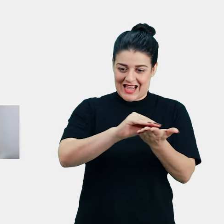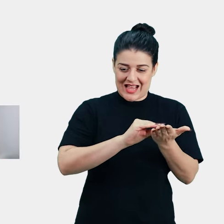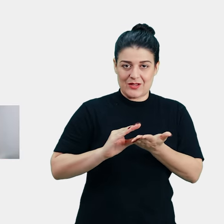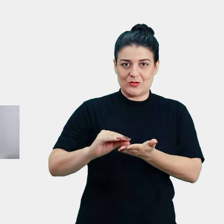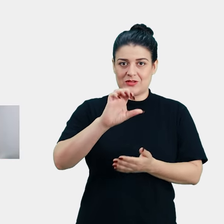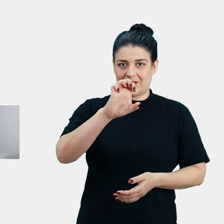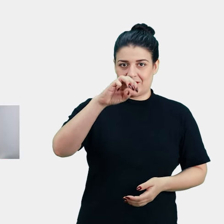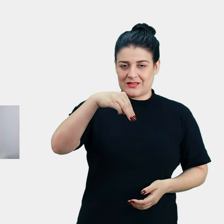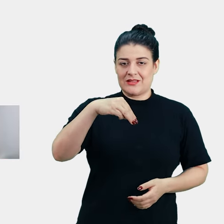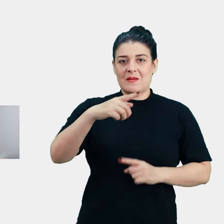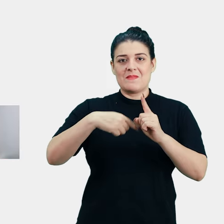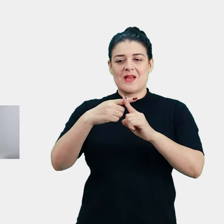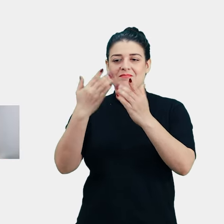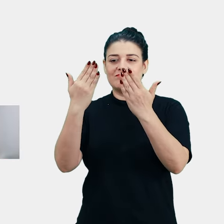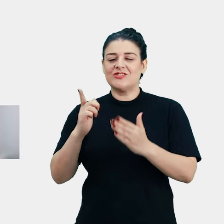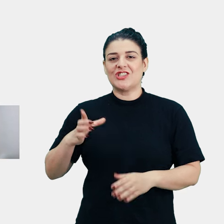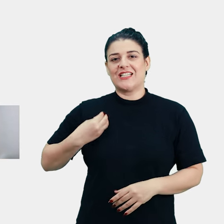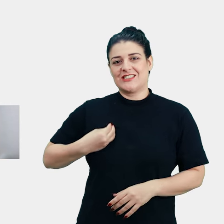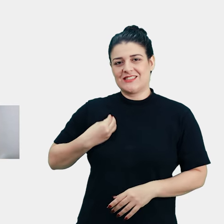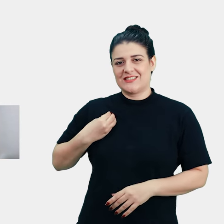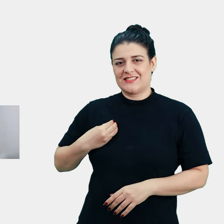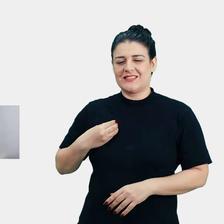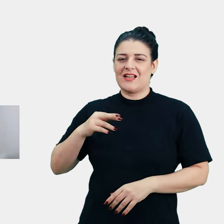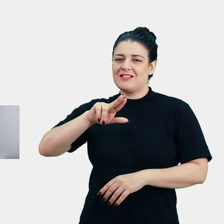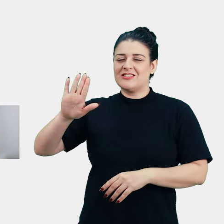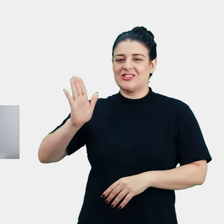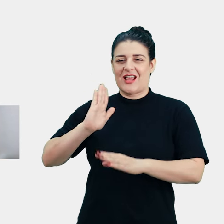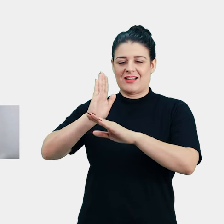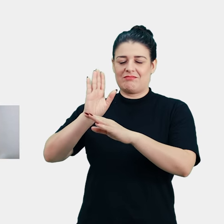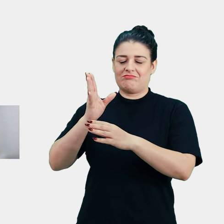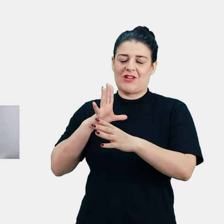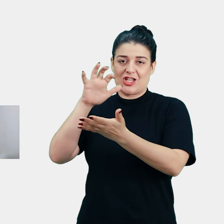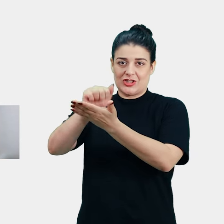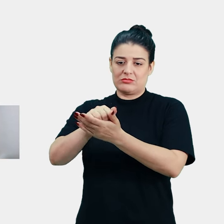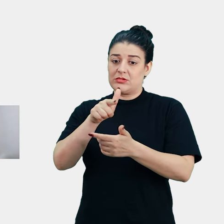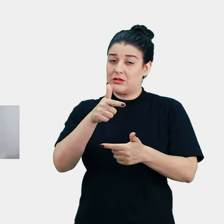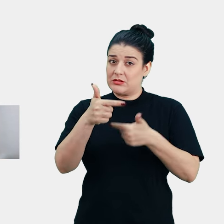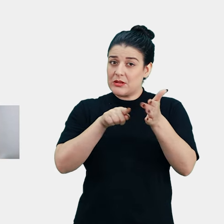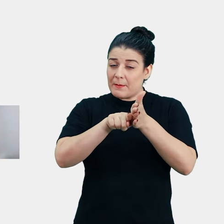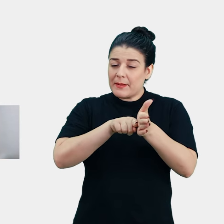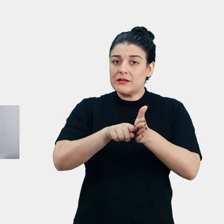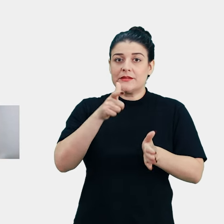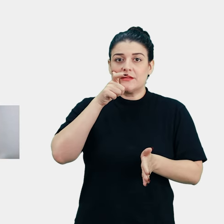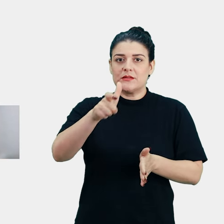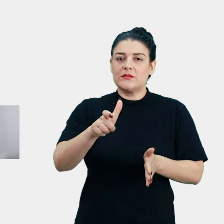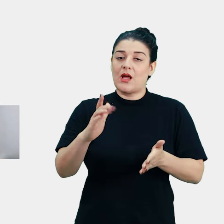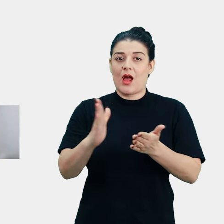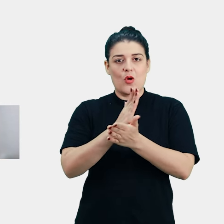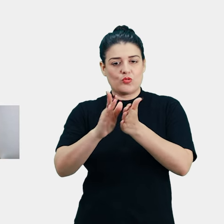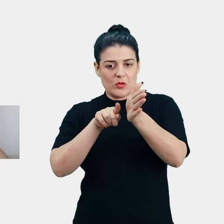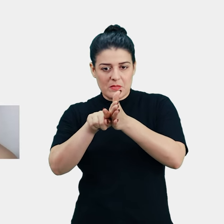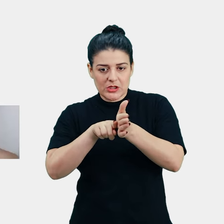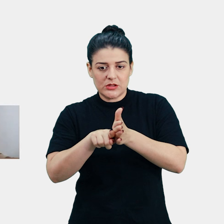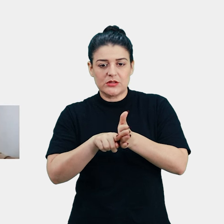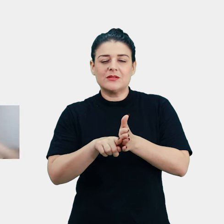de massas com dados de biblioteca, e foi um trabalho bem interessante, porque tem pesquisadores também, tá?